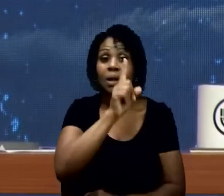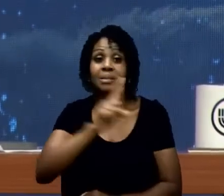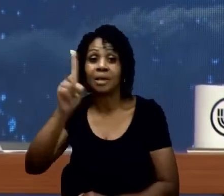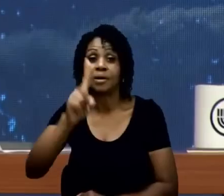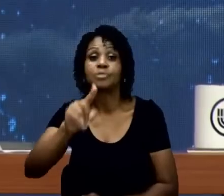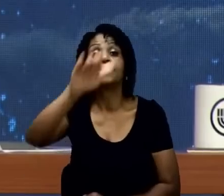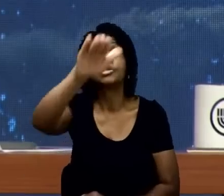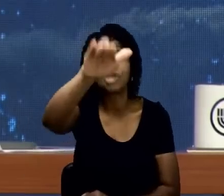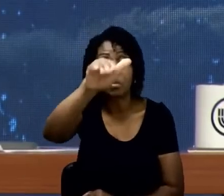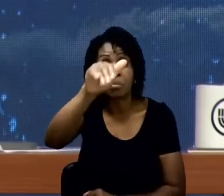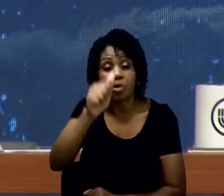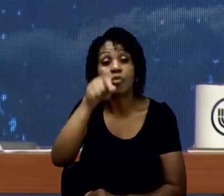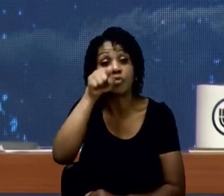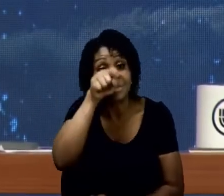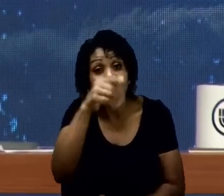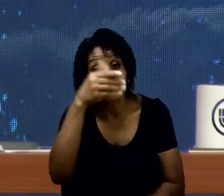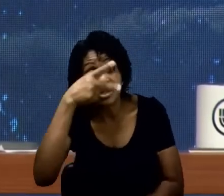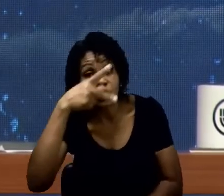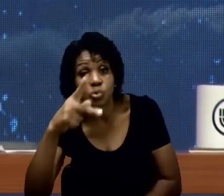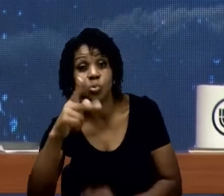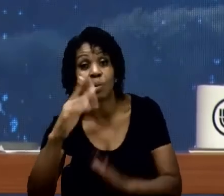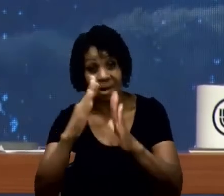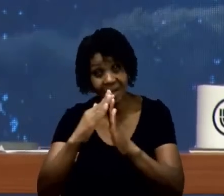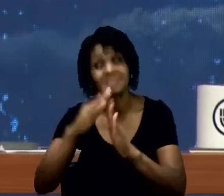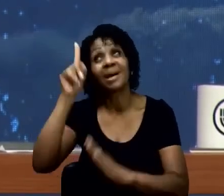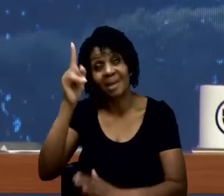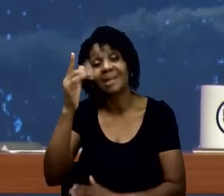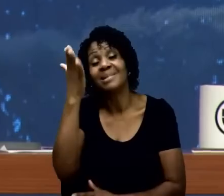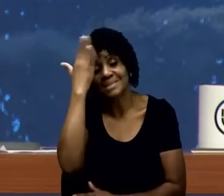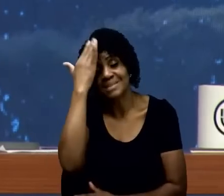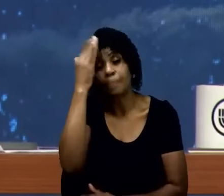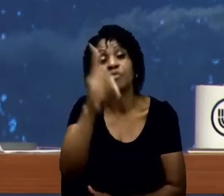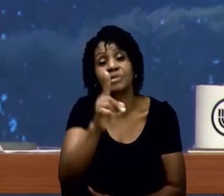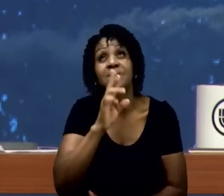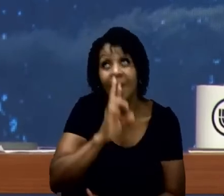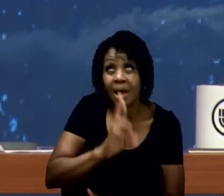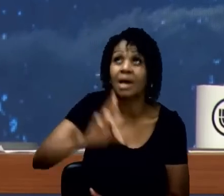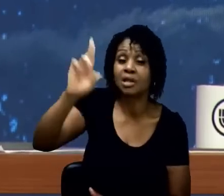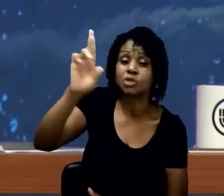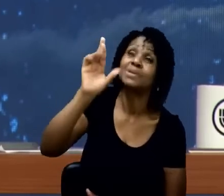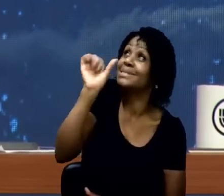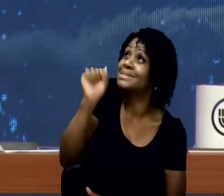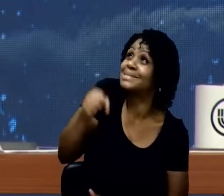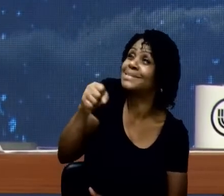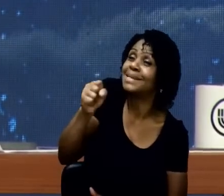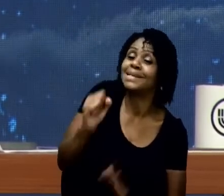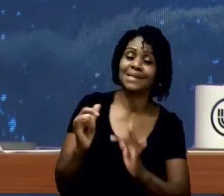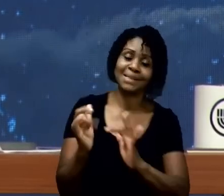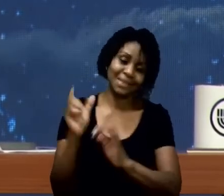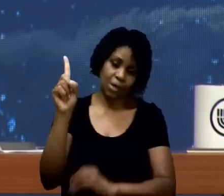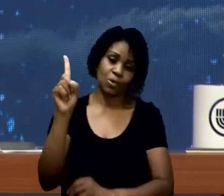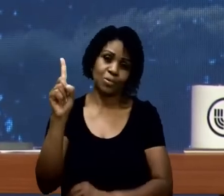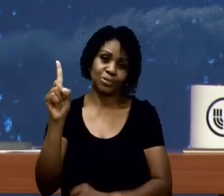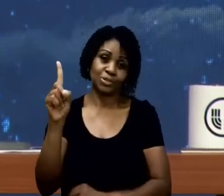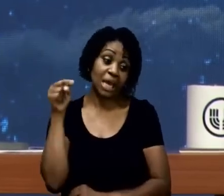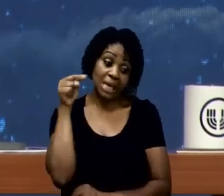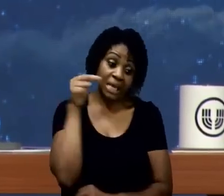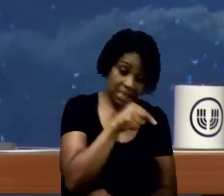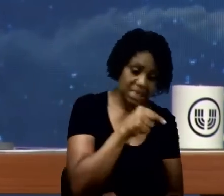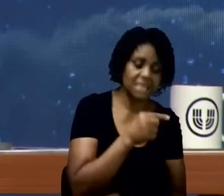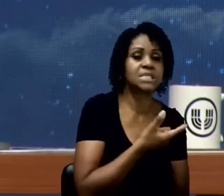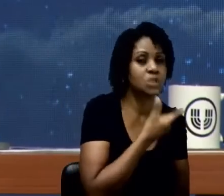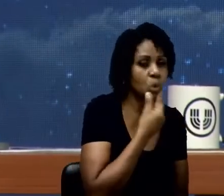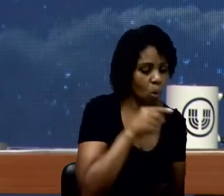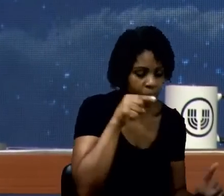sabia, aquele que vai responder, aquele que não vai responder. Mas eu creio que você vai responder para a glória de Deus. E aquele homem,